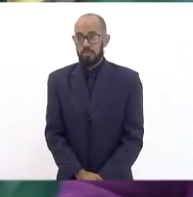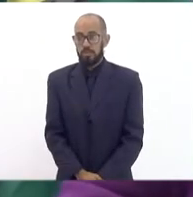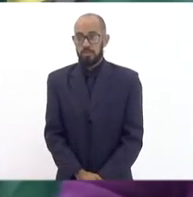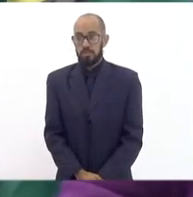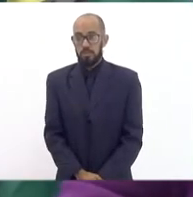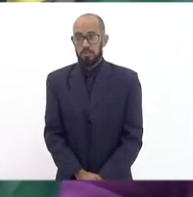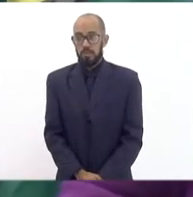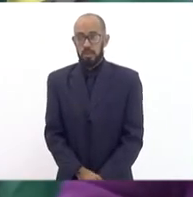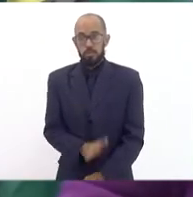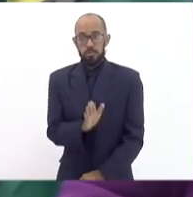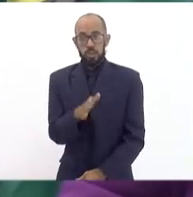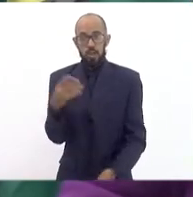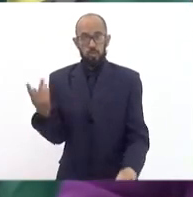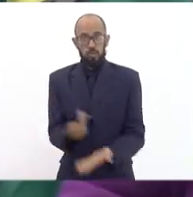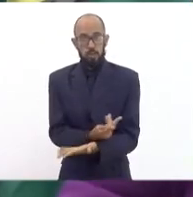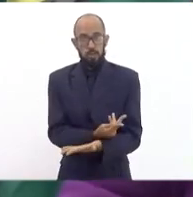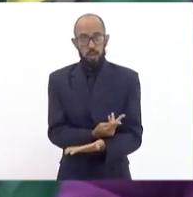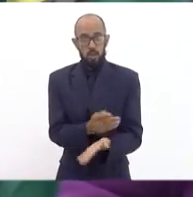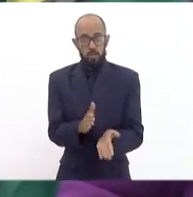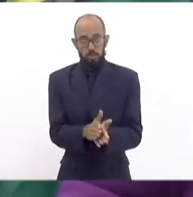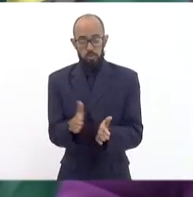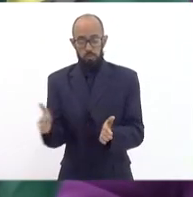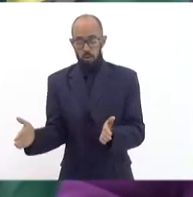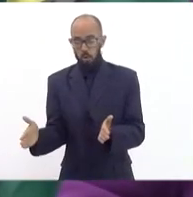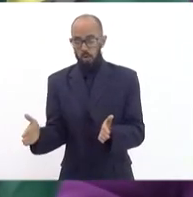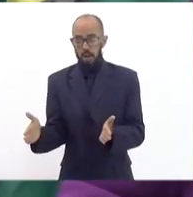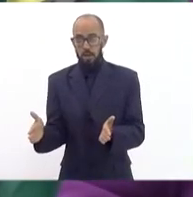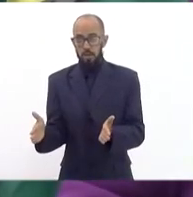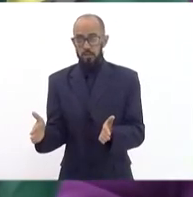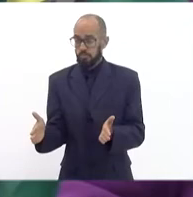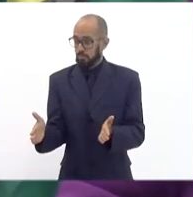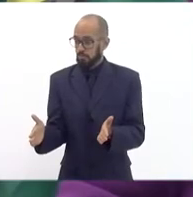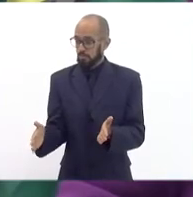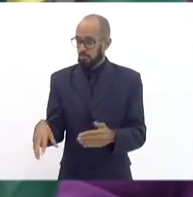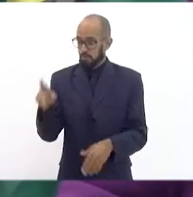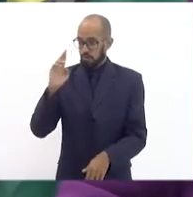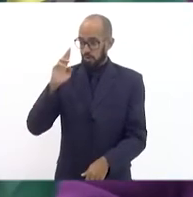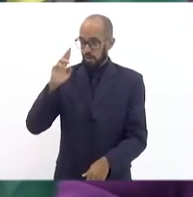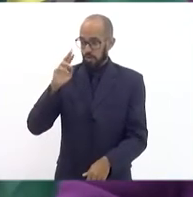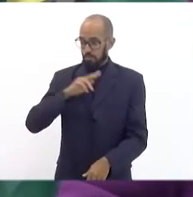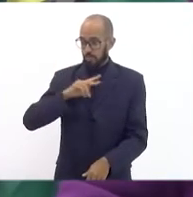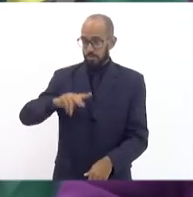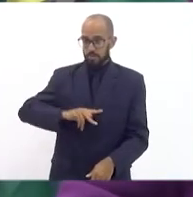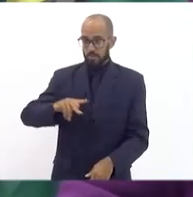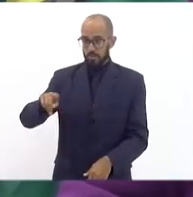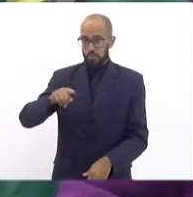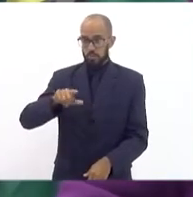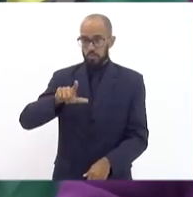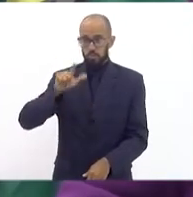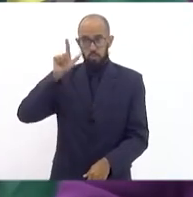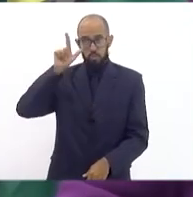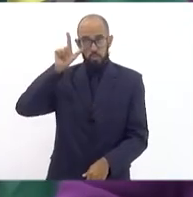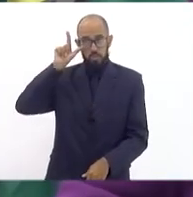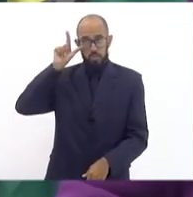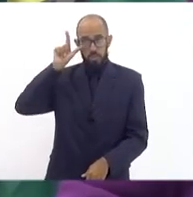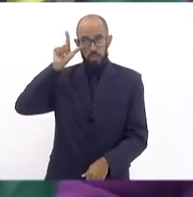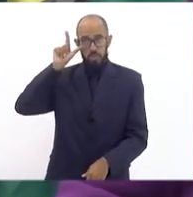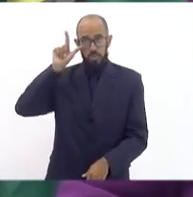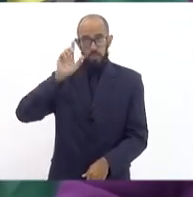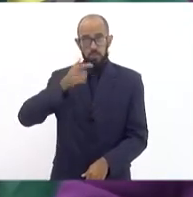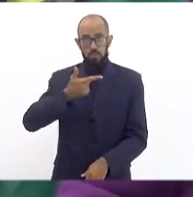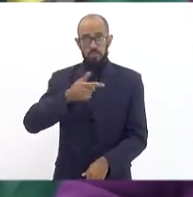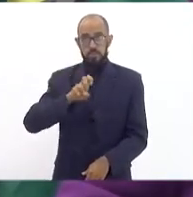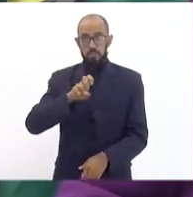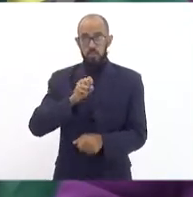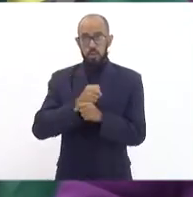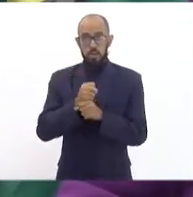Você já houve prorrogação, no presidente, deputado Lucinho, prorrogação por 25 anos, onde